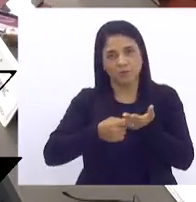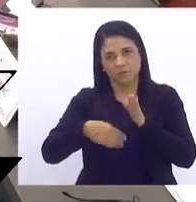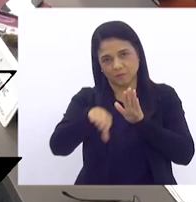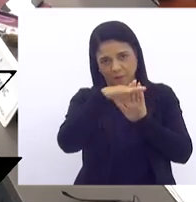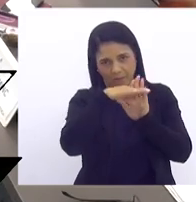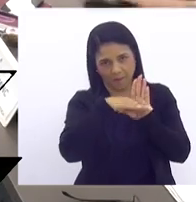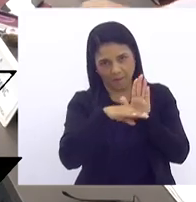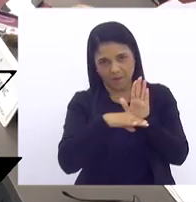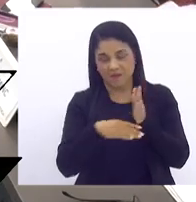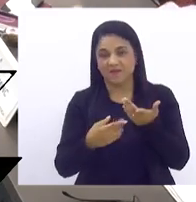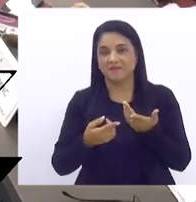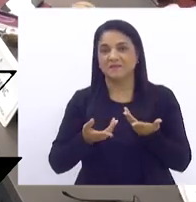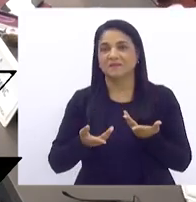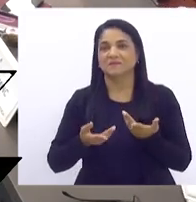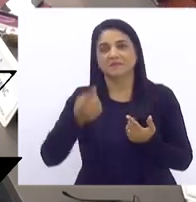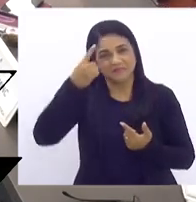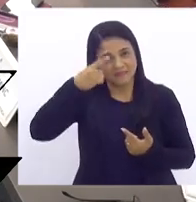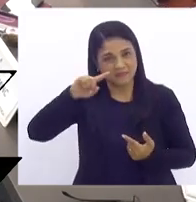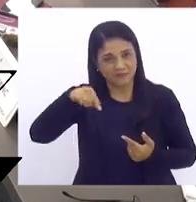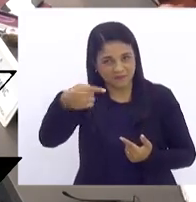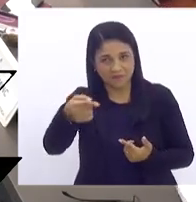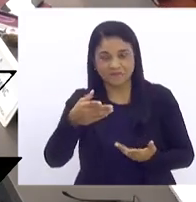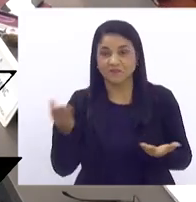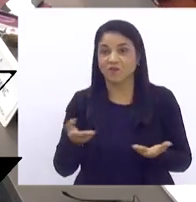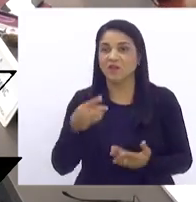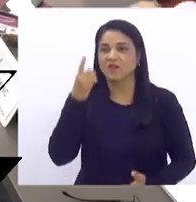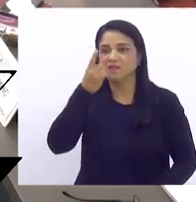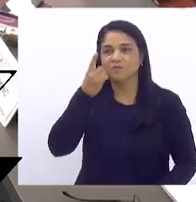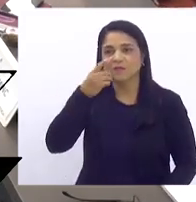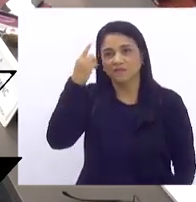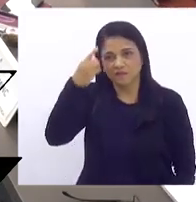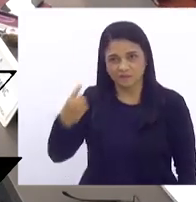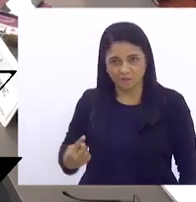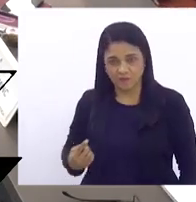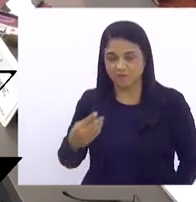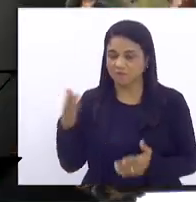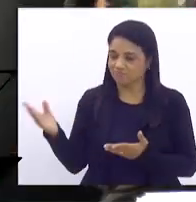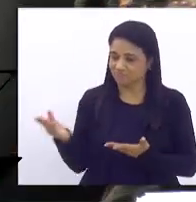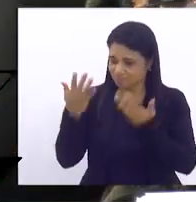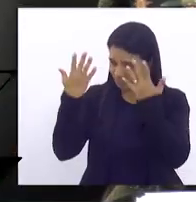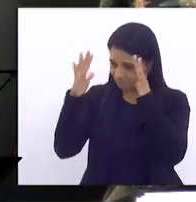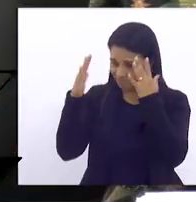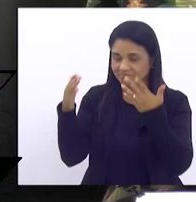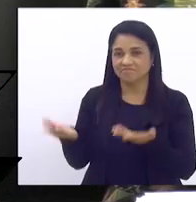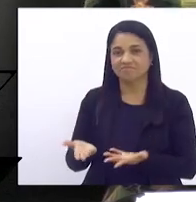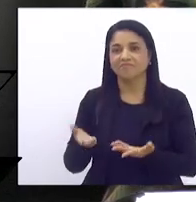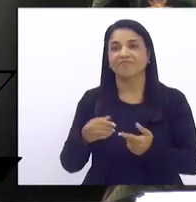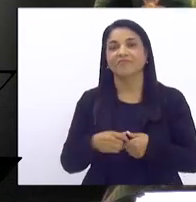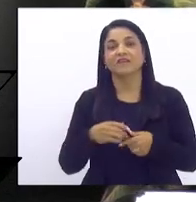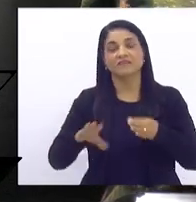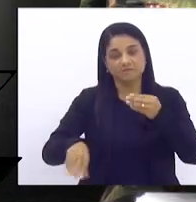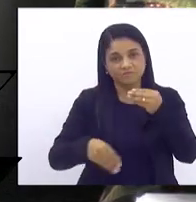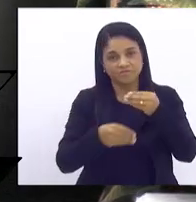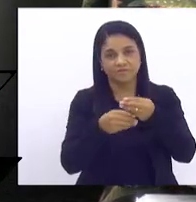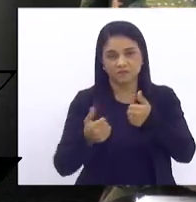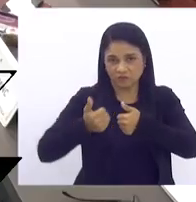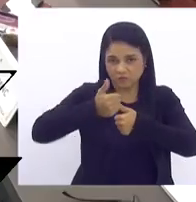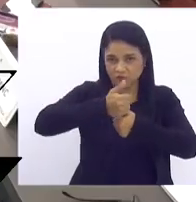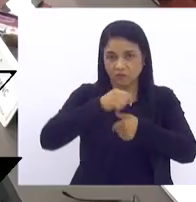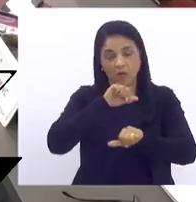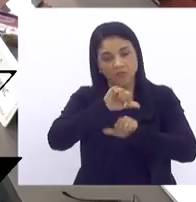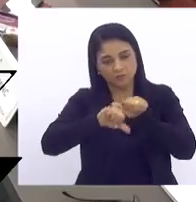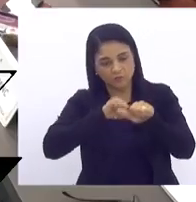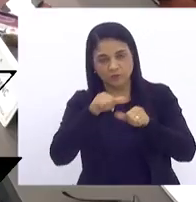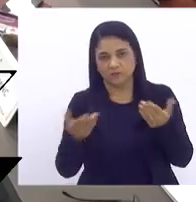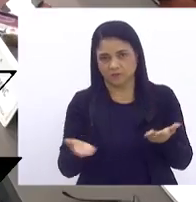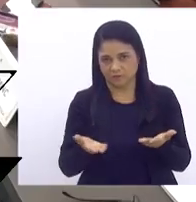Luiz Paulo, saudar a deputada Dani Balbi, que chegou aqui conosco. Dá para o senhor distribuir para a gente o perfeito. Substitutivo? Já incluído essas mudanças que a gente